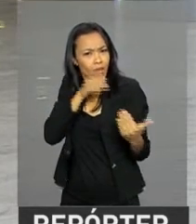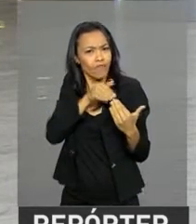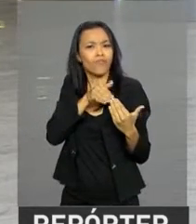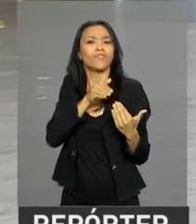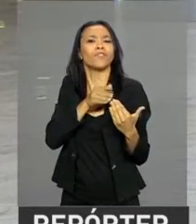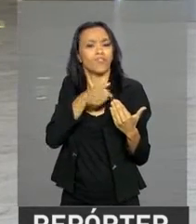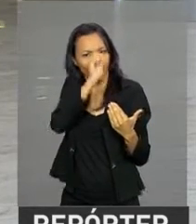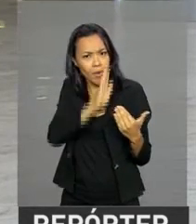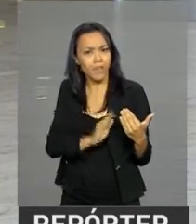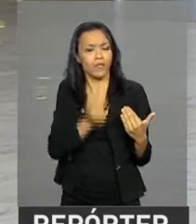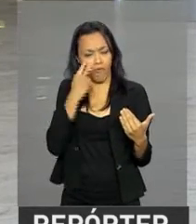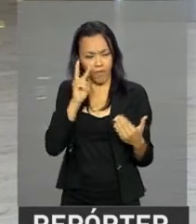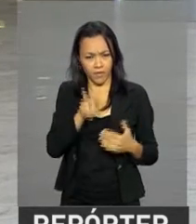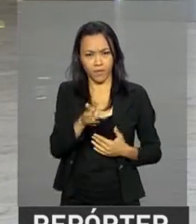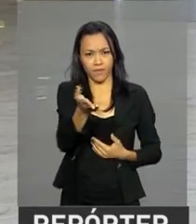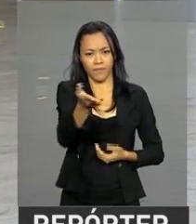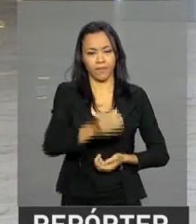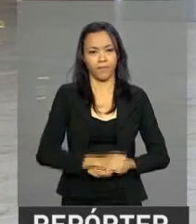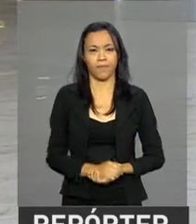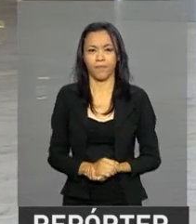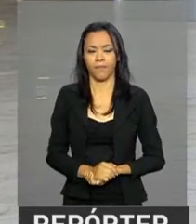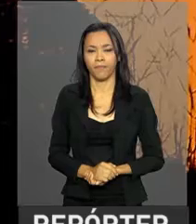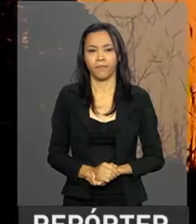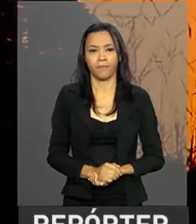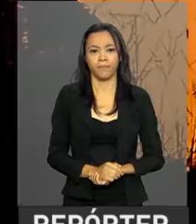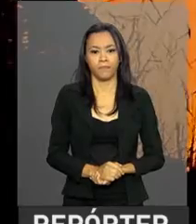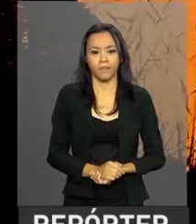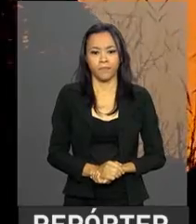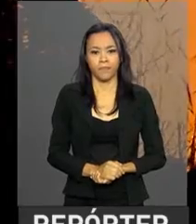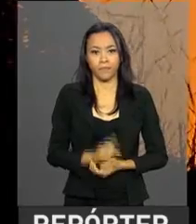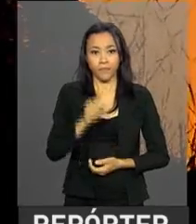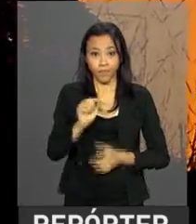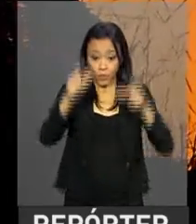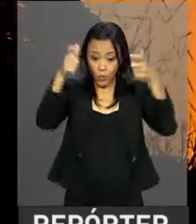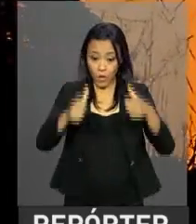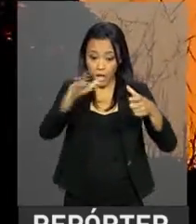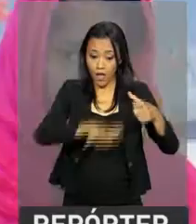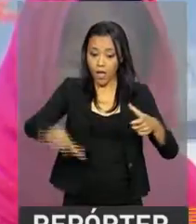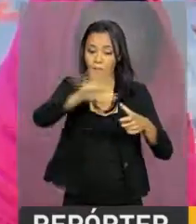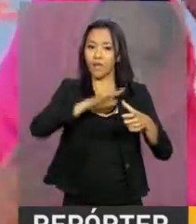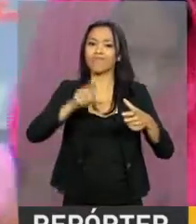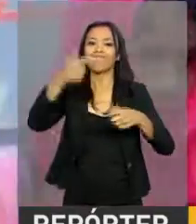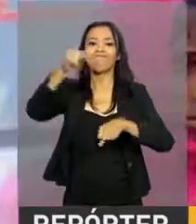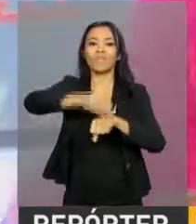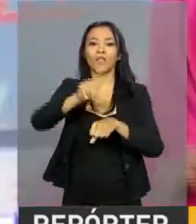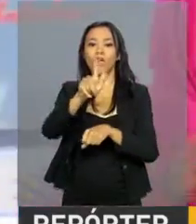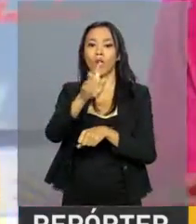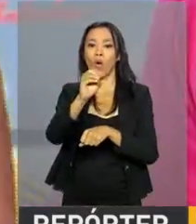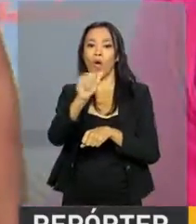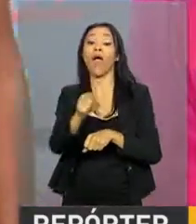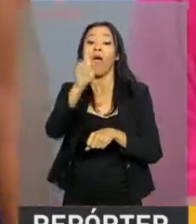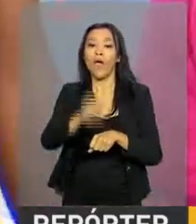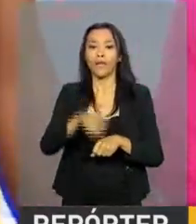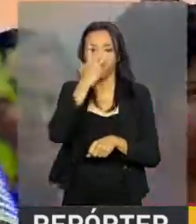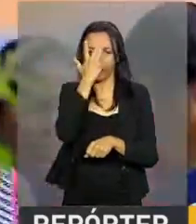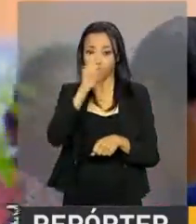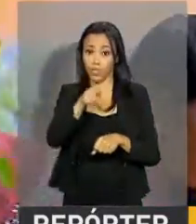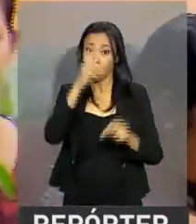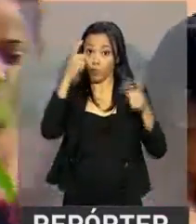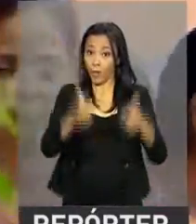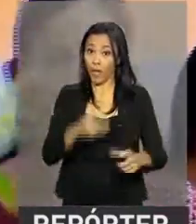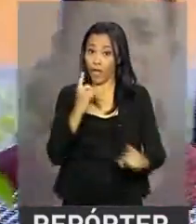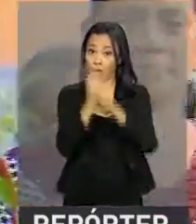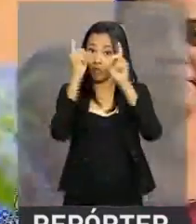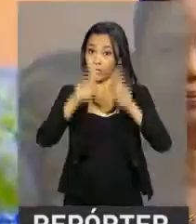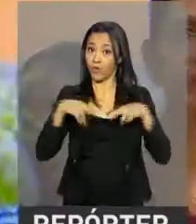se imagina. Vamos ver na reportagem. Goa, Índia. Cenário da 8ª cúpula dos BRICS, uma mistura